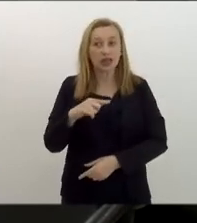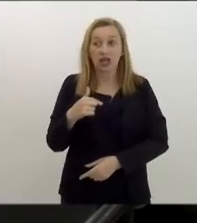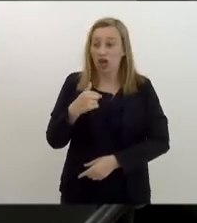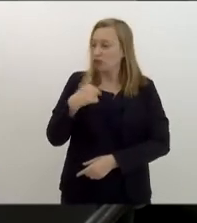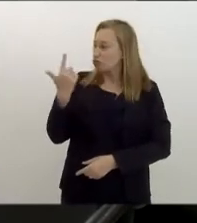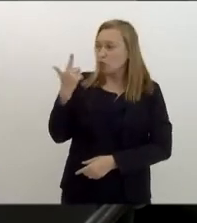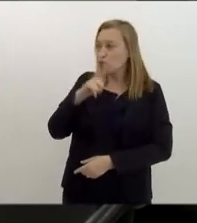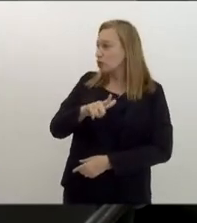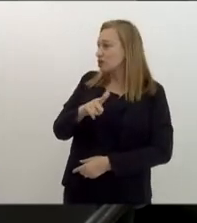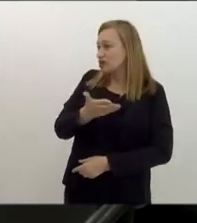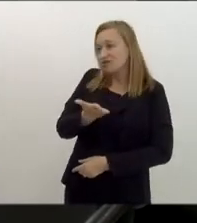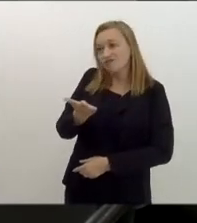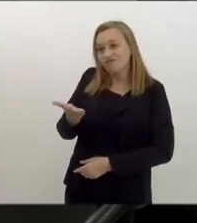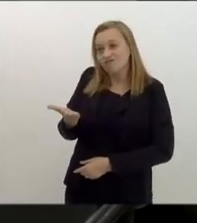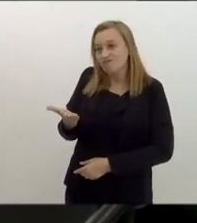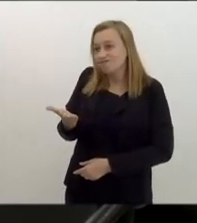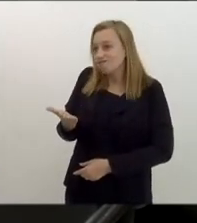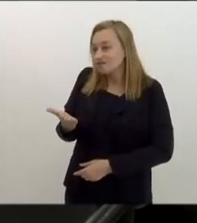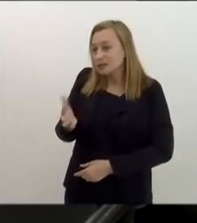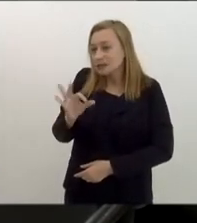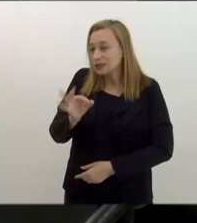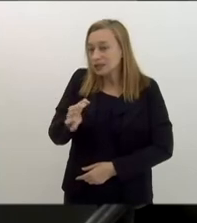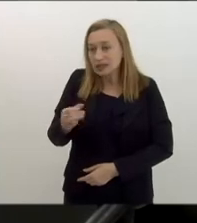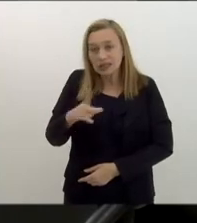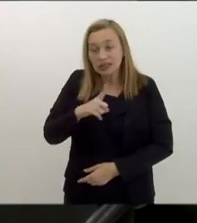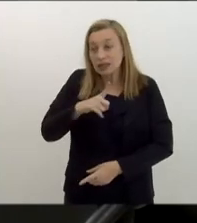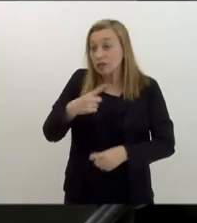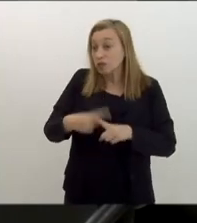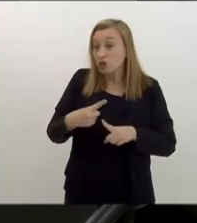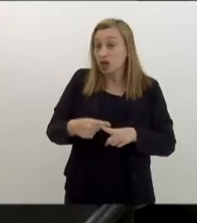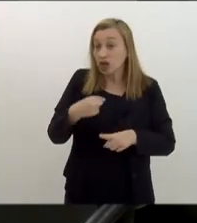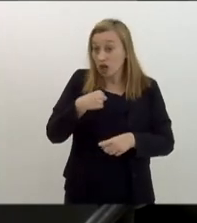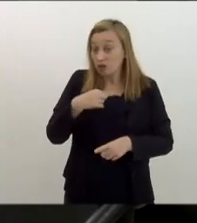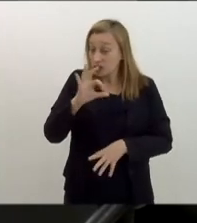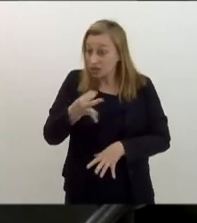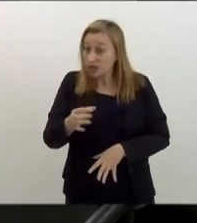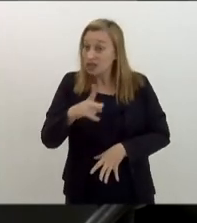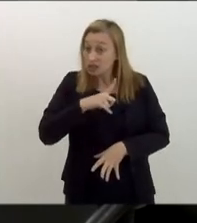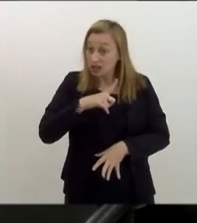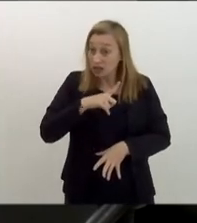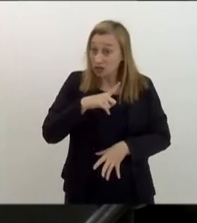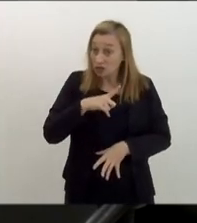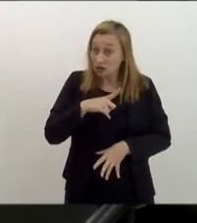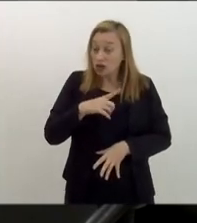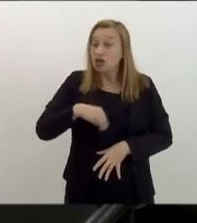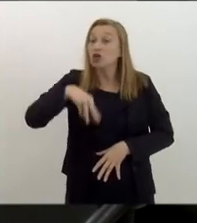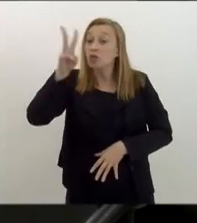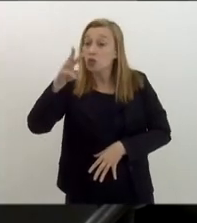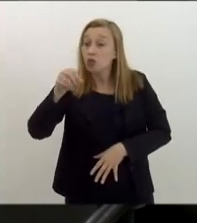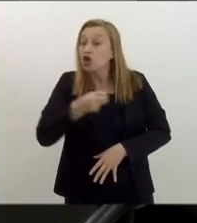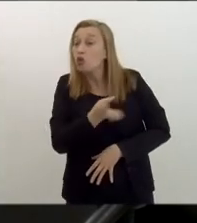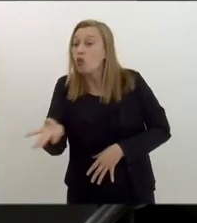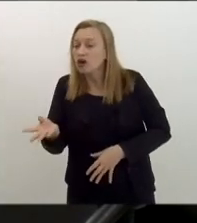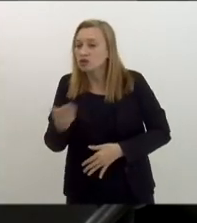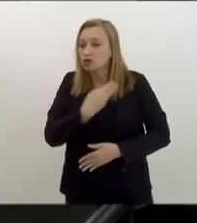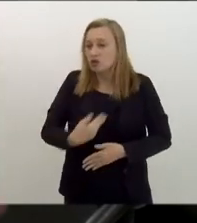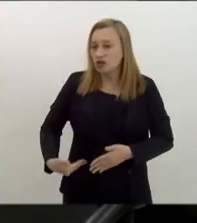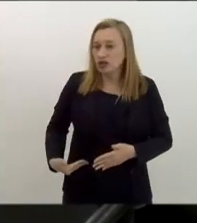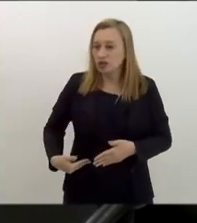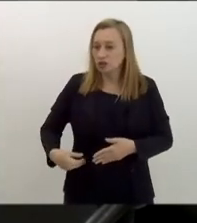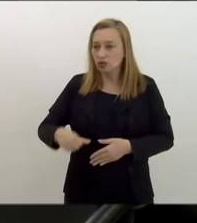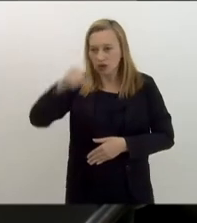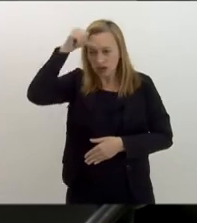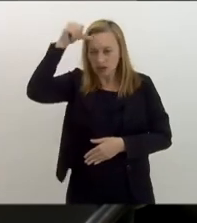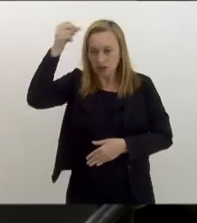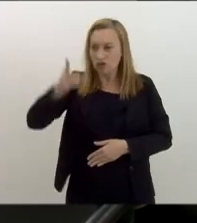isso eu não consigo garantir para o Senhor porque eu garanto enquanto o governador quando o cachucho e o